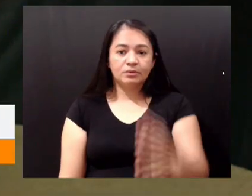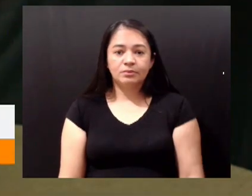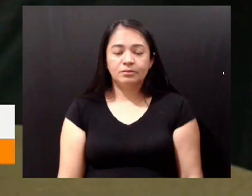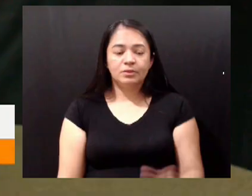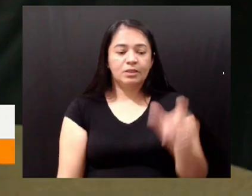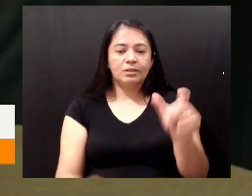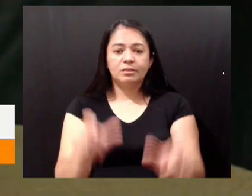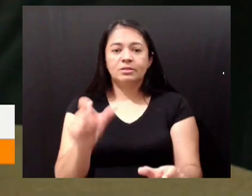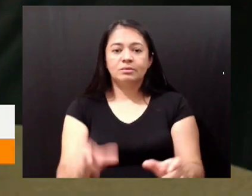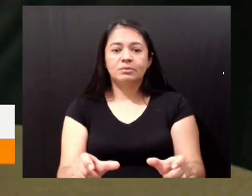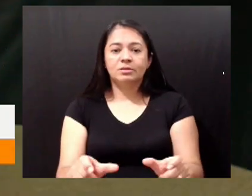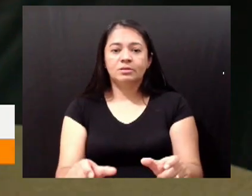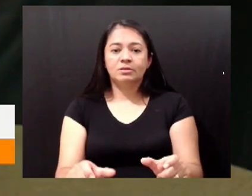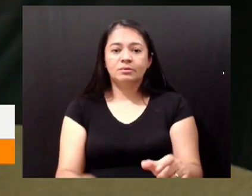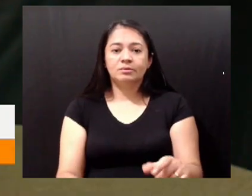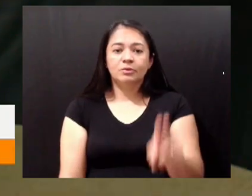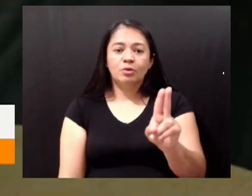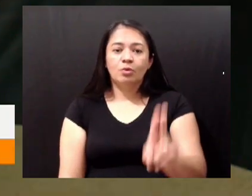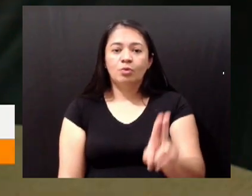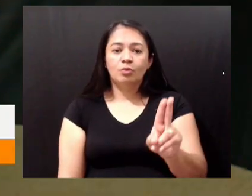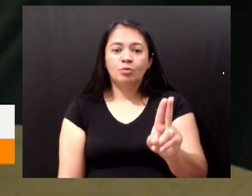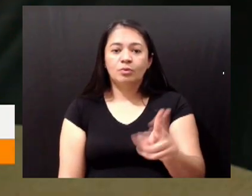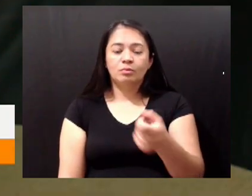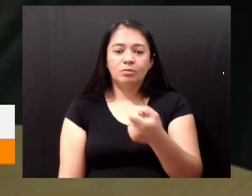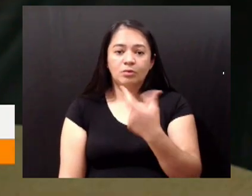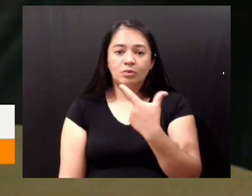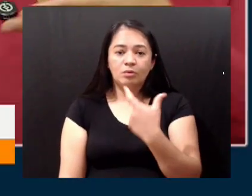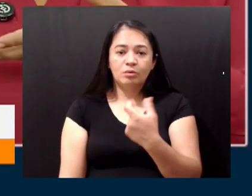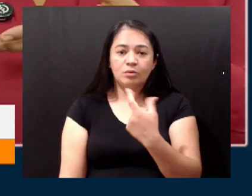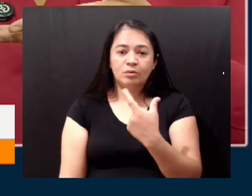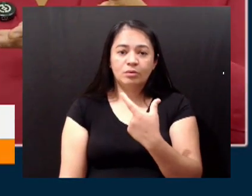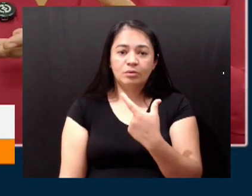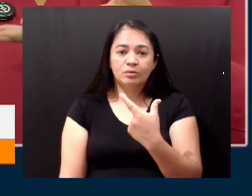fazem, uso de medicamentos,